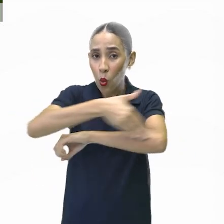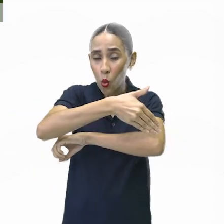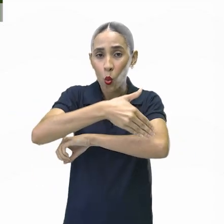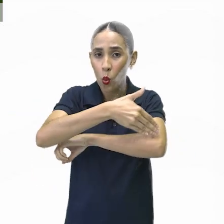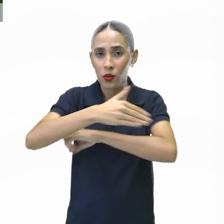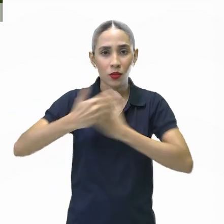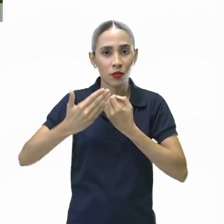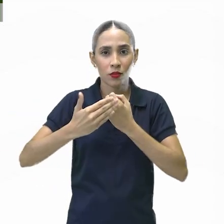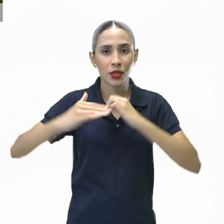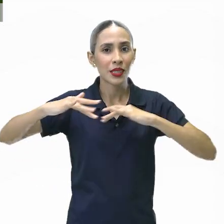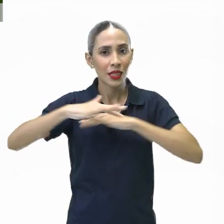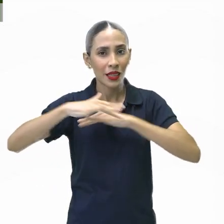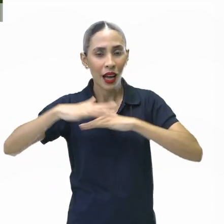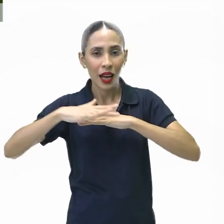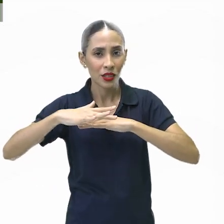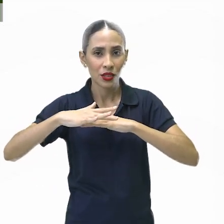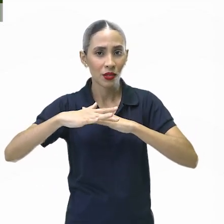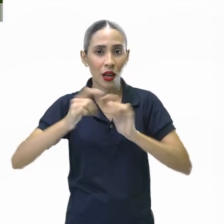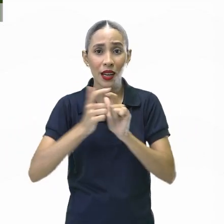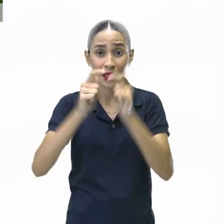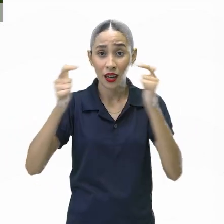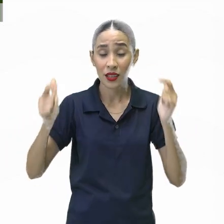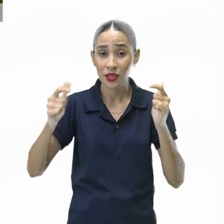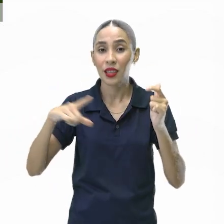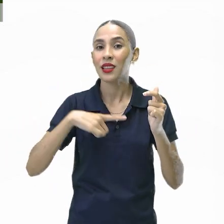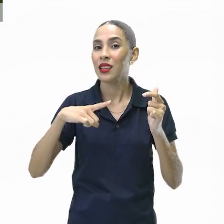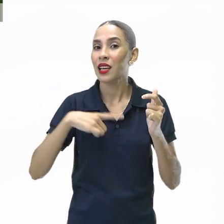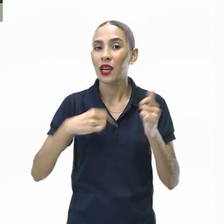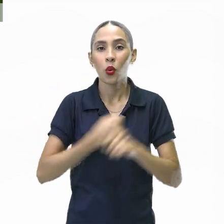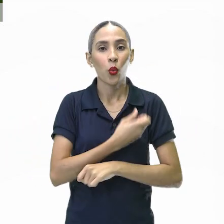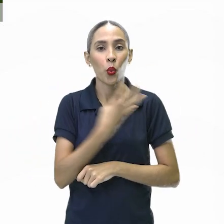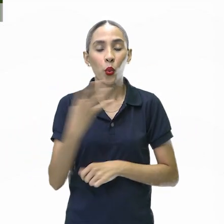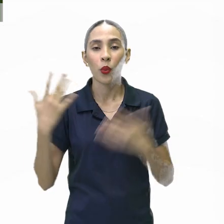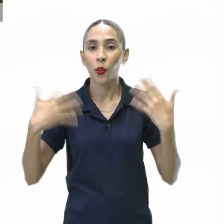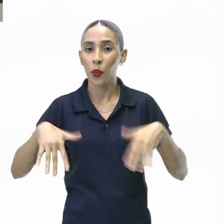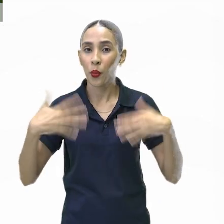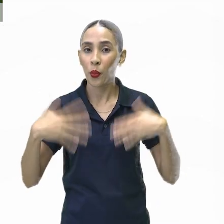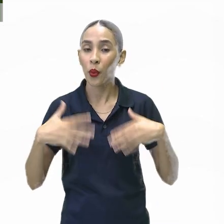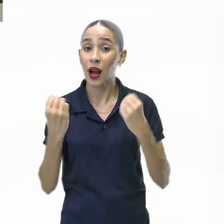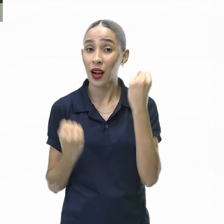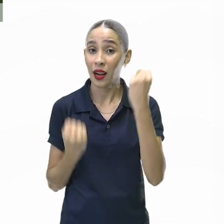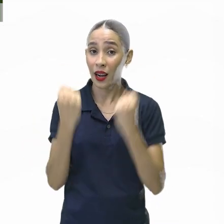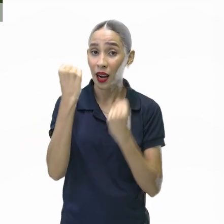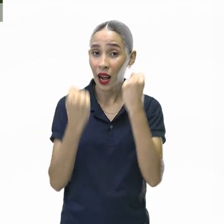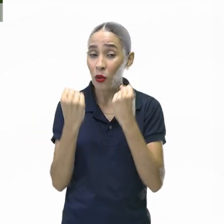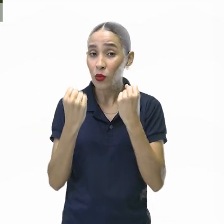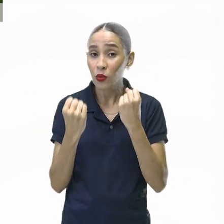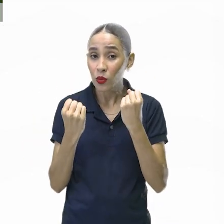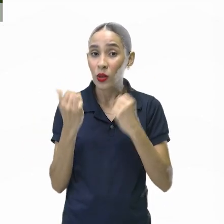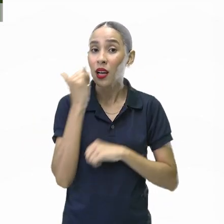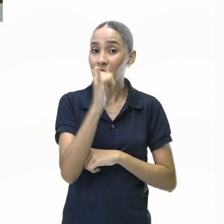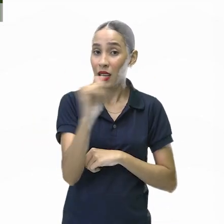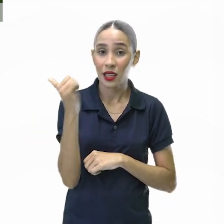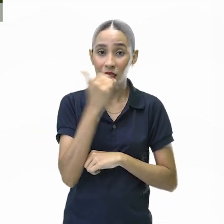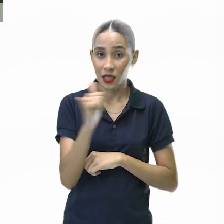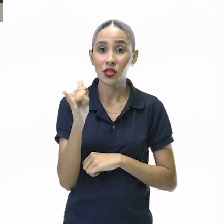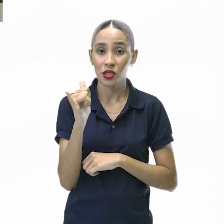grandes cidades hoje em dia, nós temos uma grande quantidade já de carros movidos à